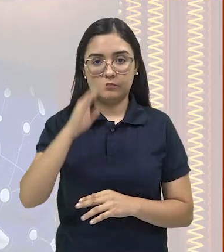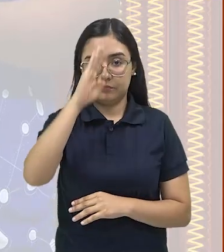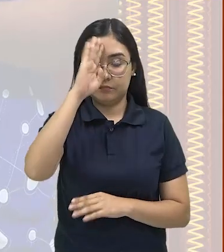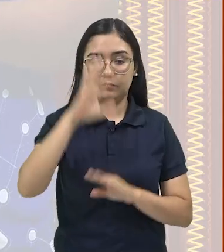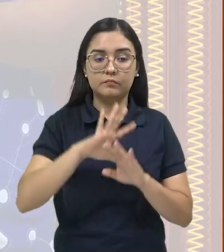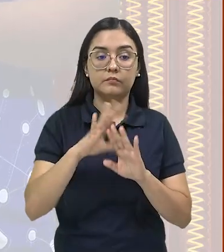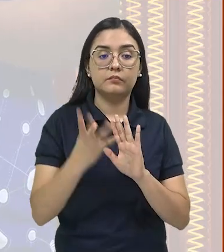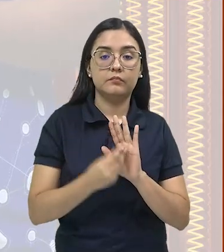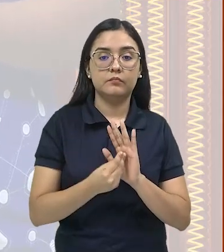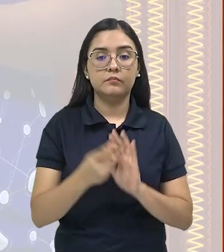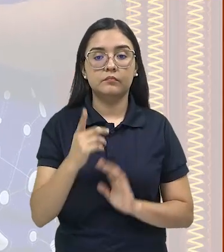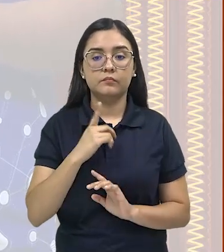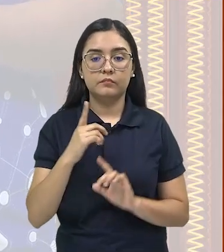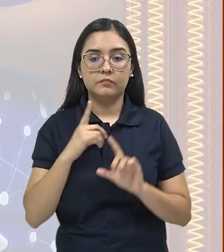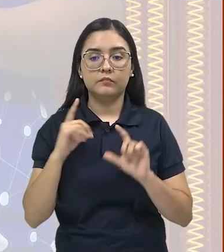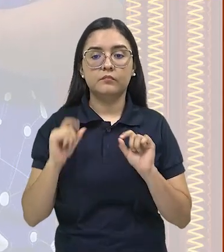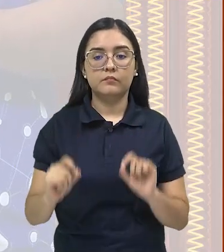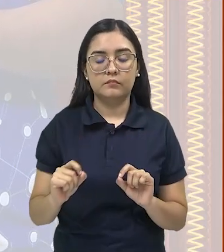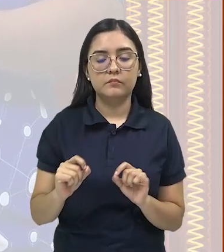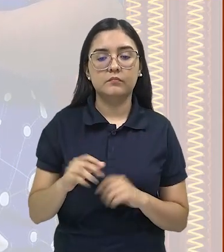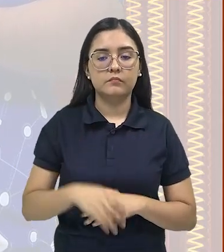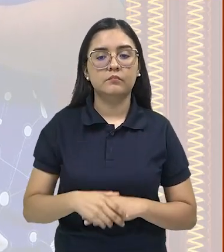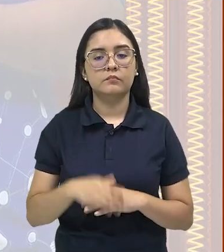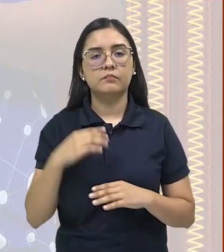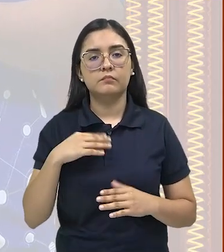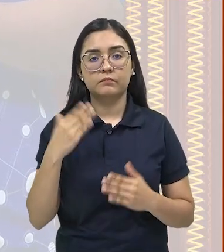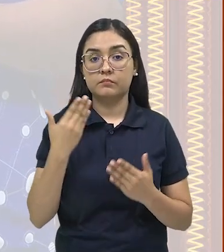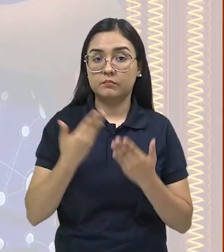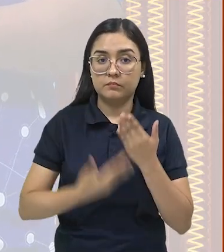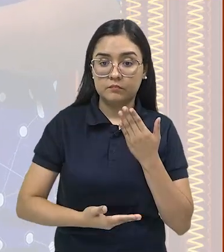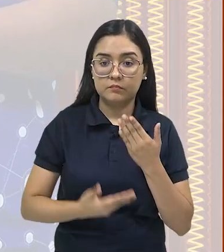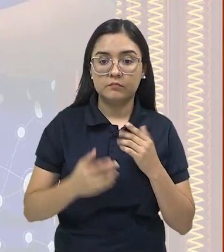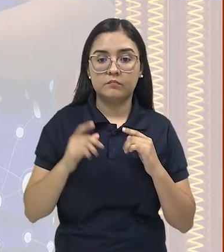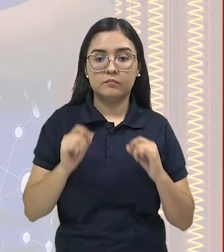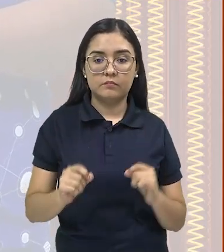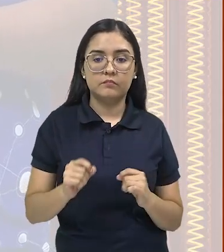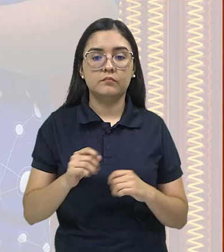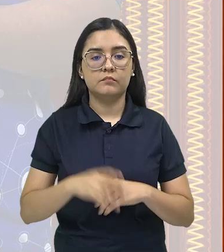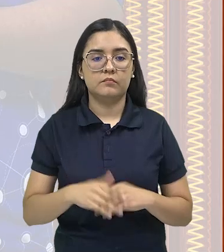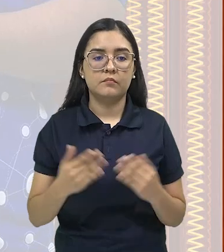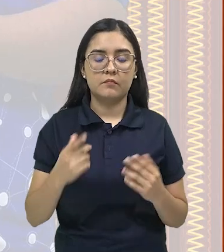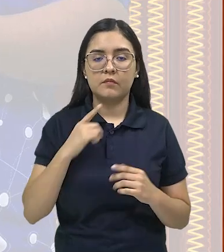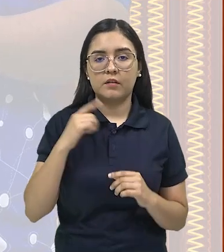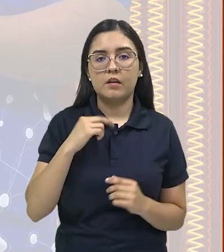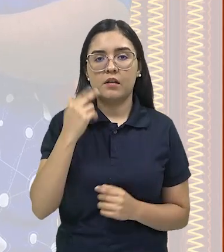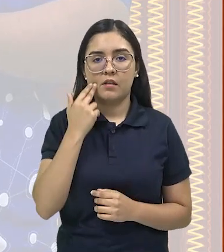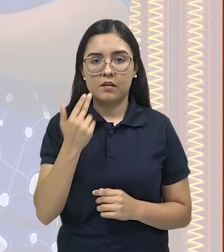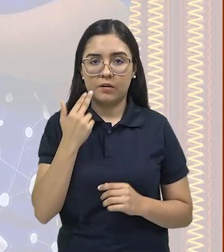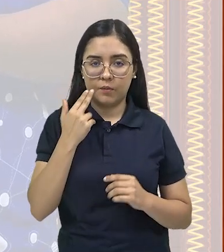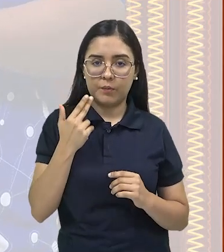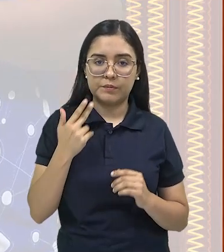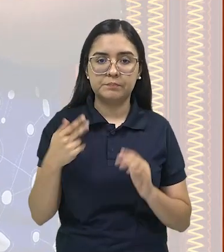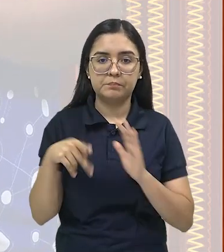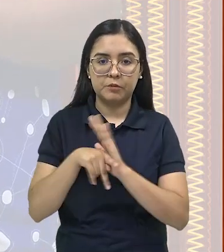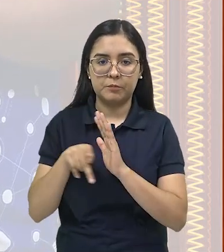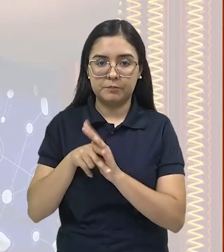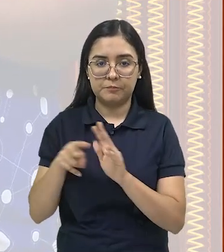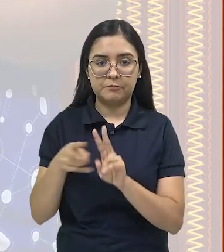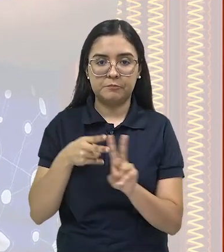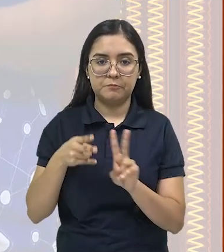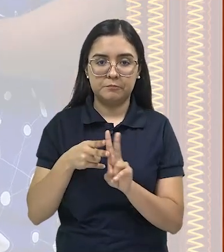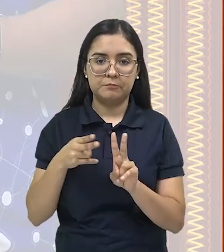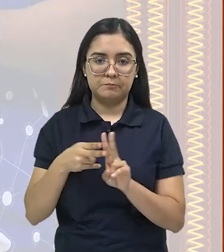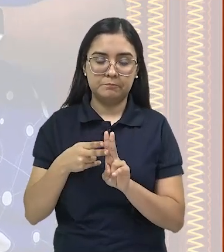gente vai ter a perda de grande quantidade de línguas nativas, tá bom? Porque ninguém queria